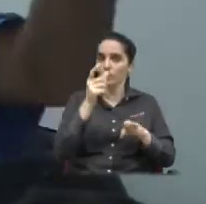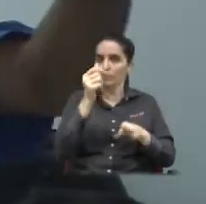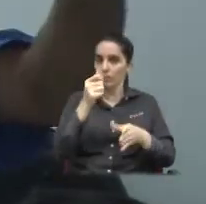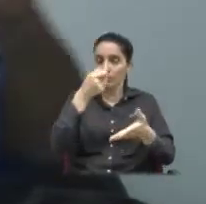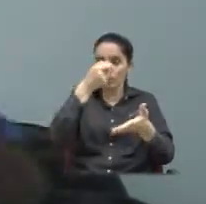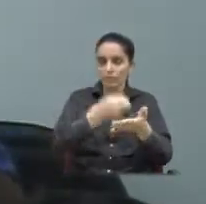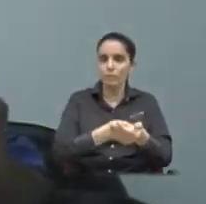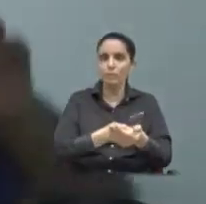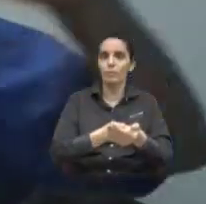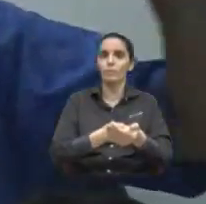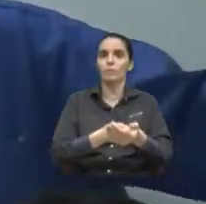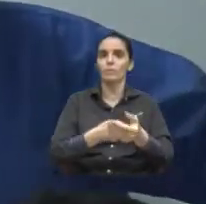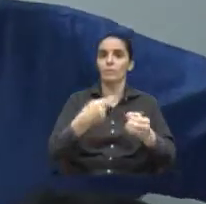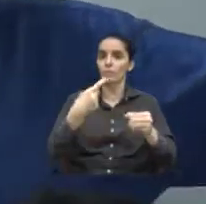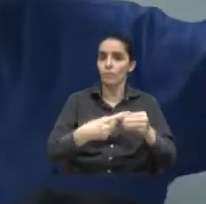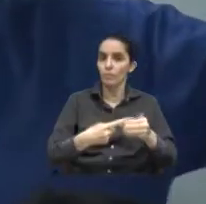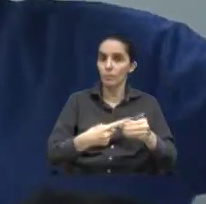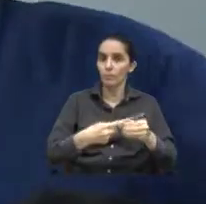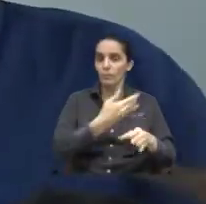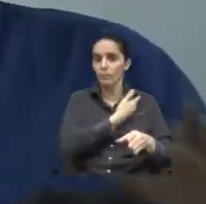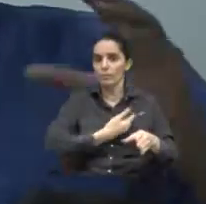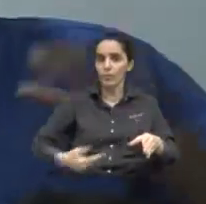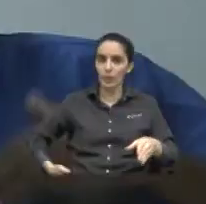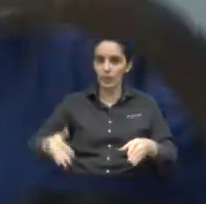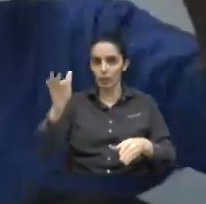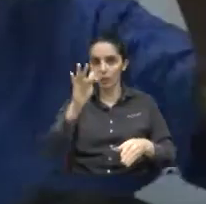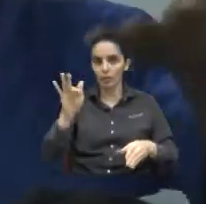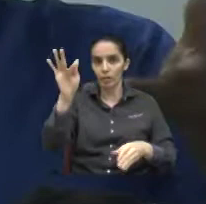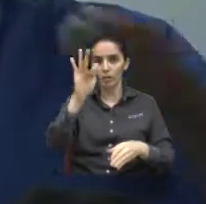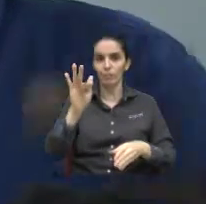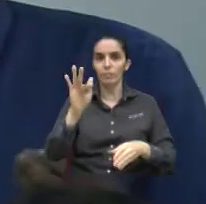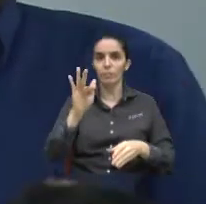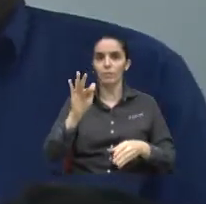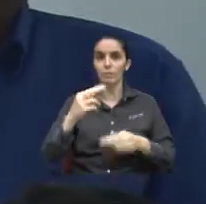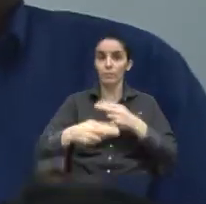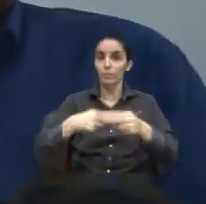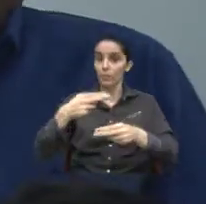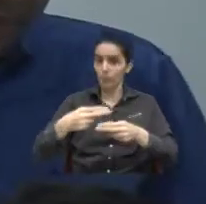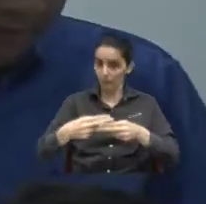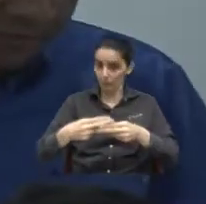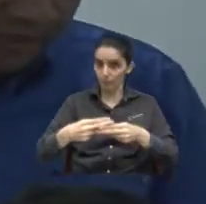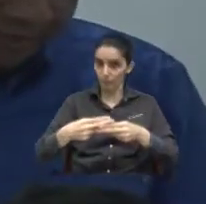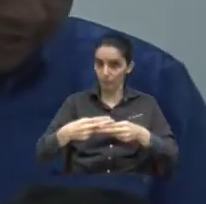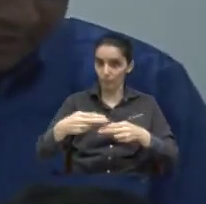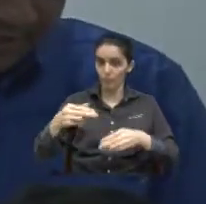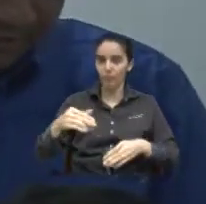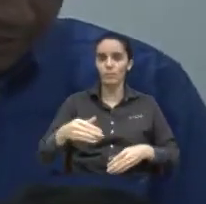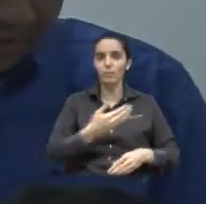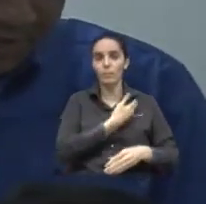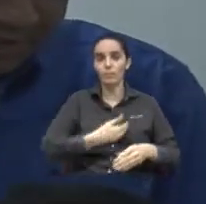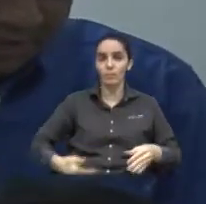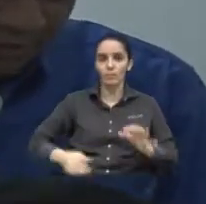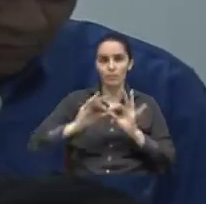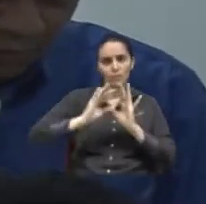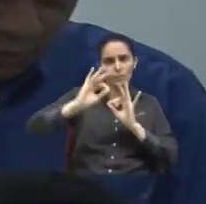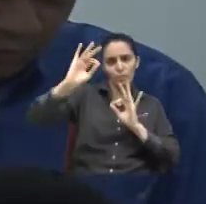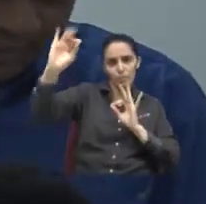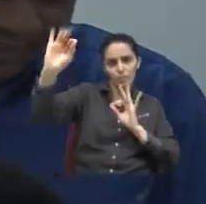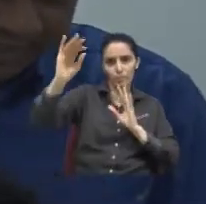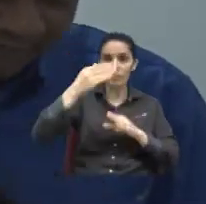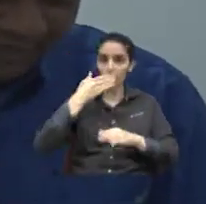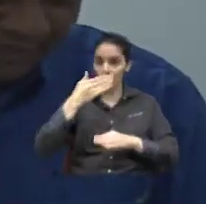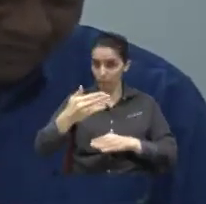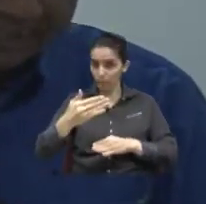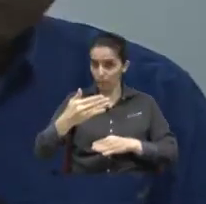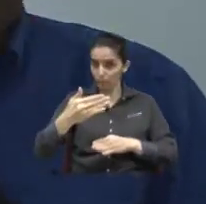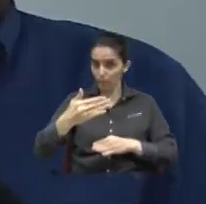governo federal. Como o governo federal está muito longe, então está autorizando o município também fazer gestão junto a